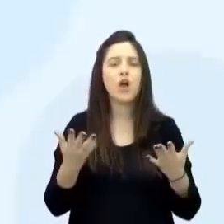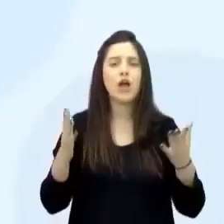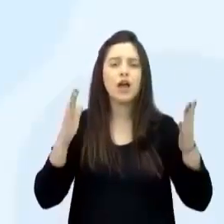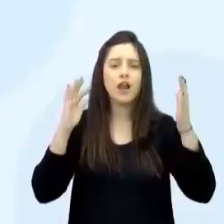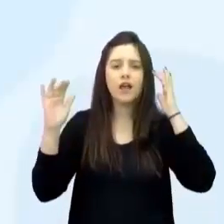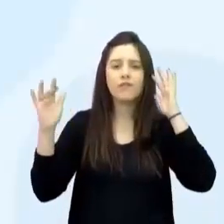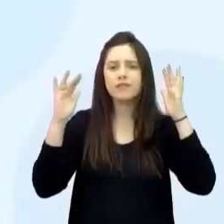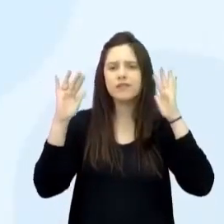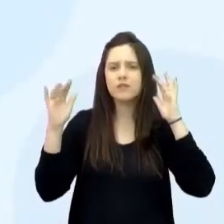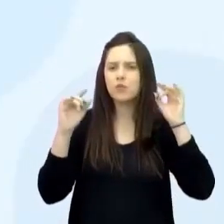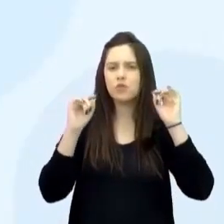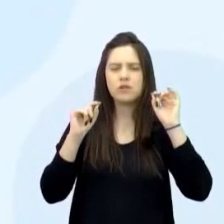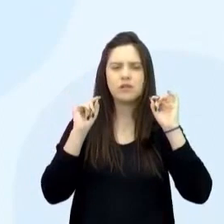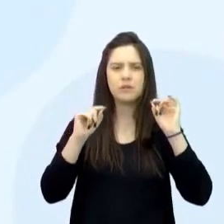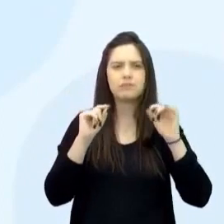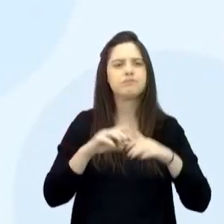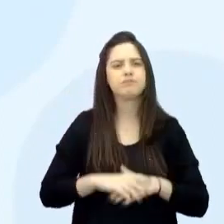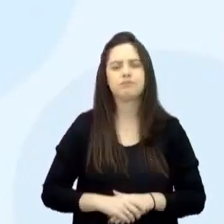nós fazermos aqui.